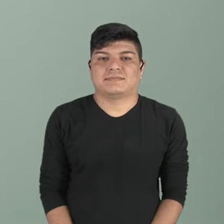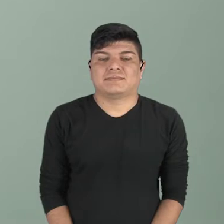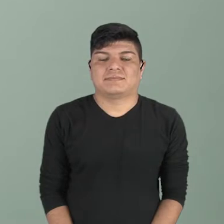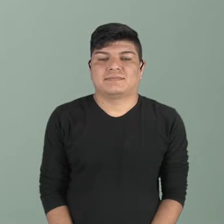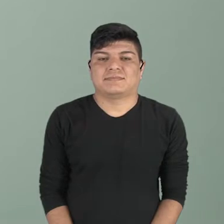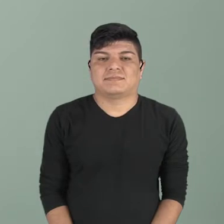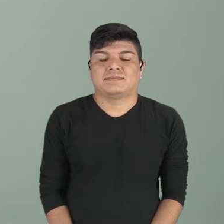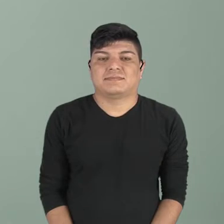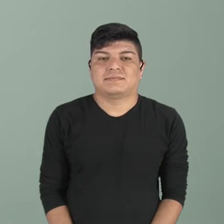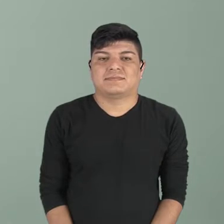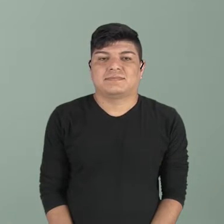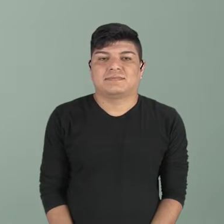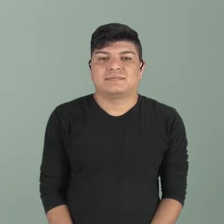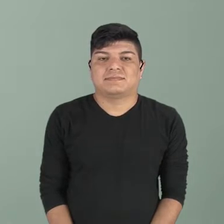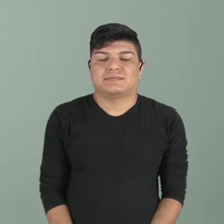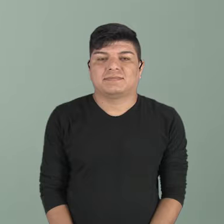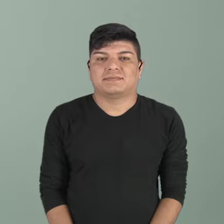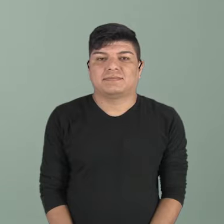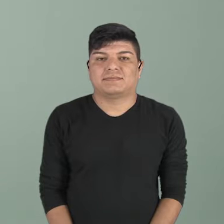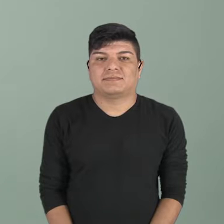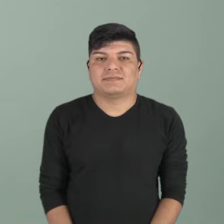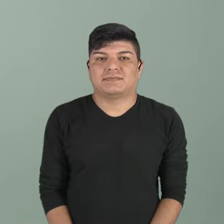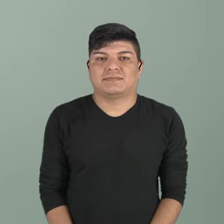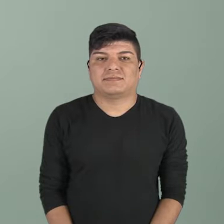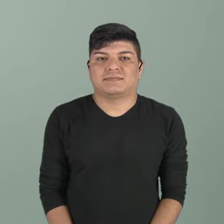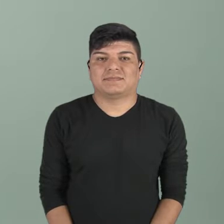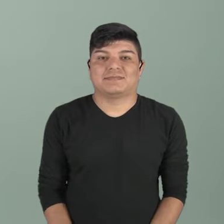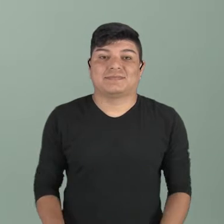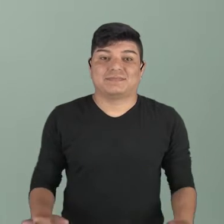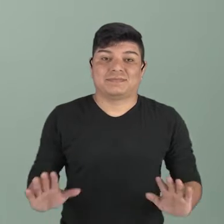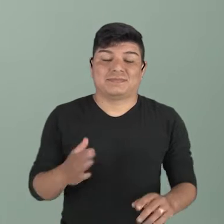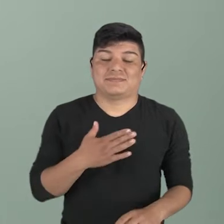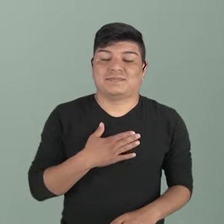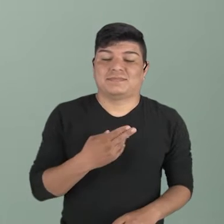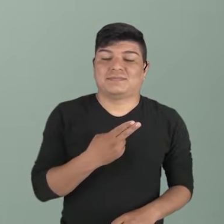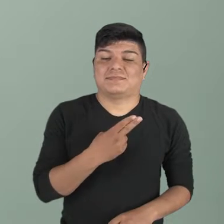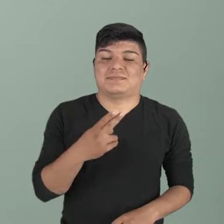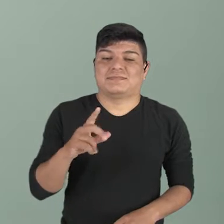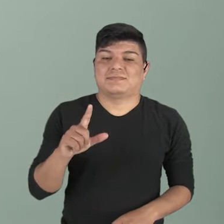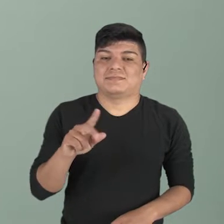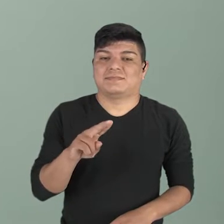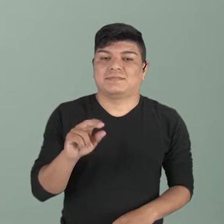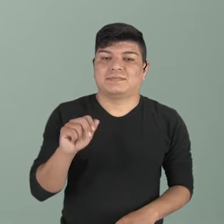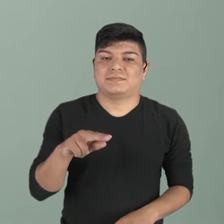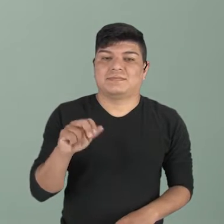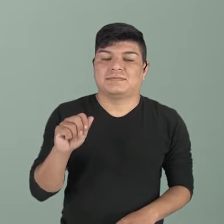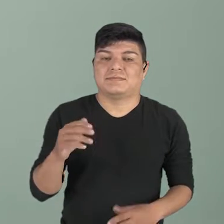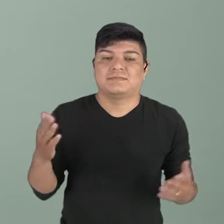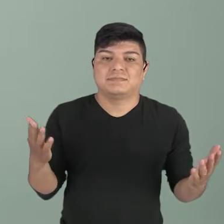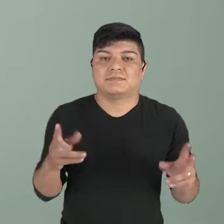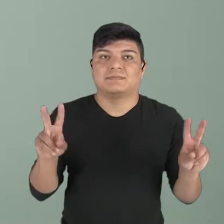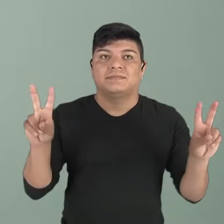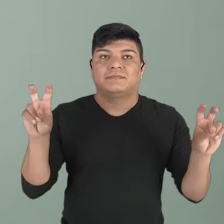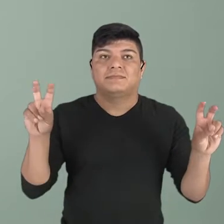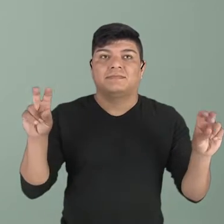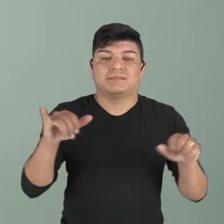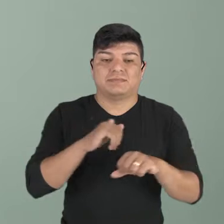Hello everyone, I'm teacher Luana. Oi gente, eu sou a professora Luana e hoje nós vamos falar